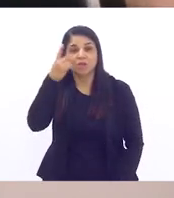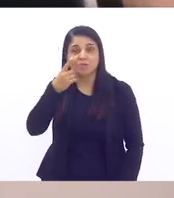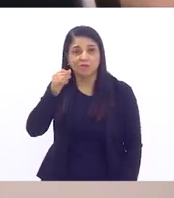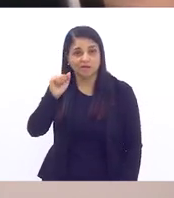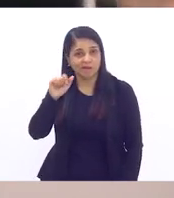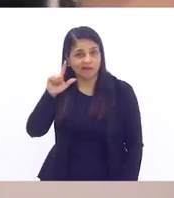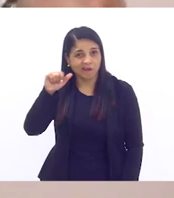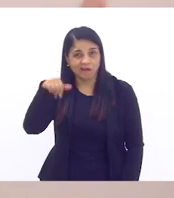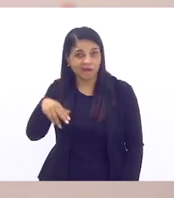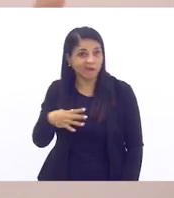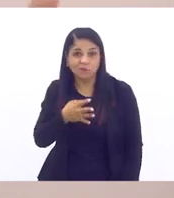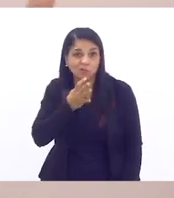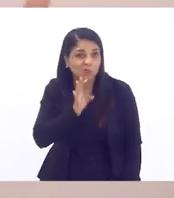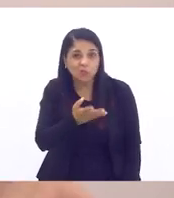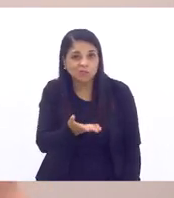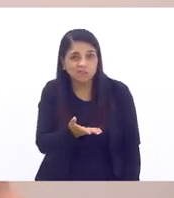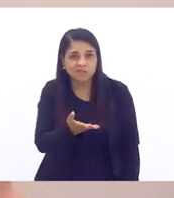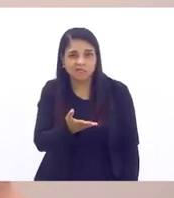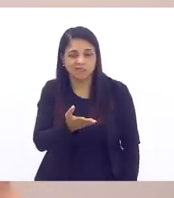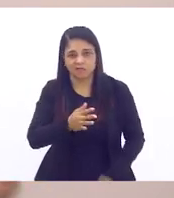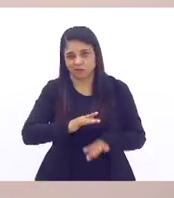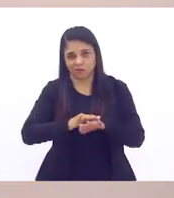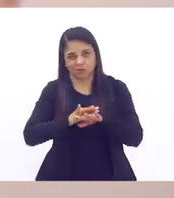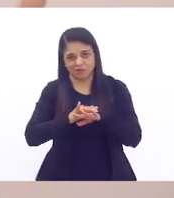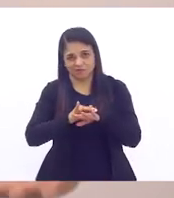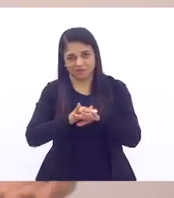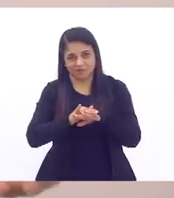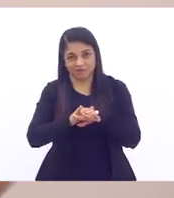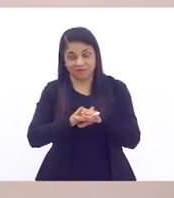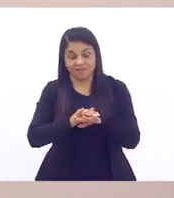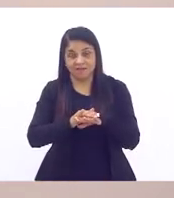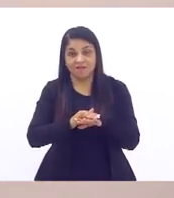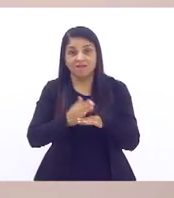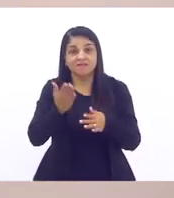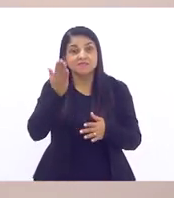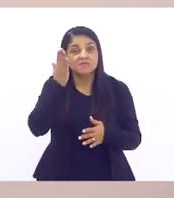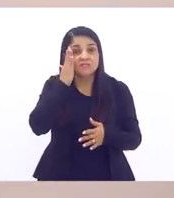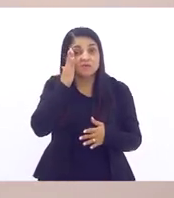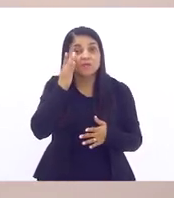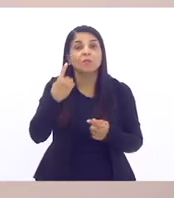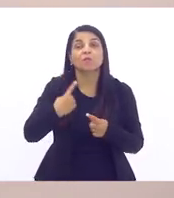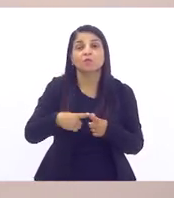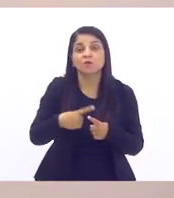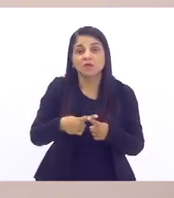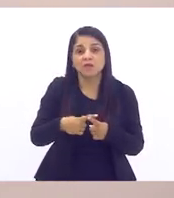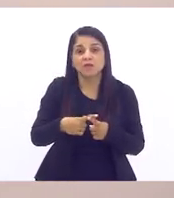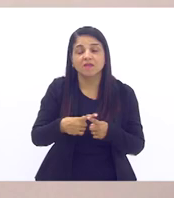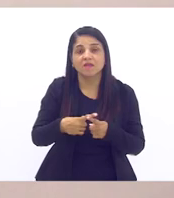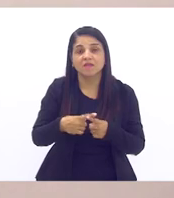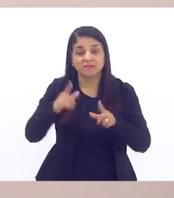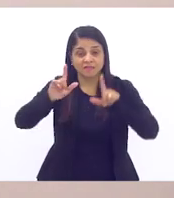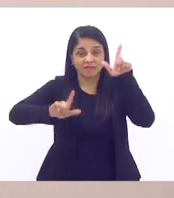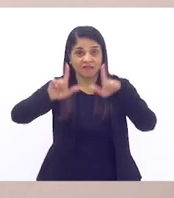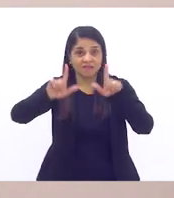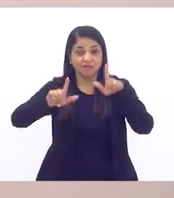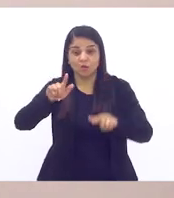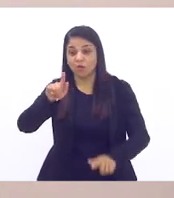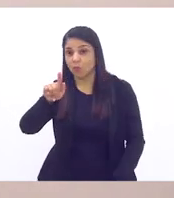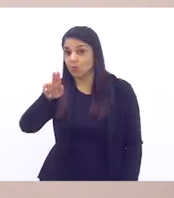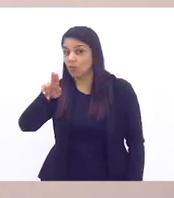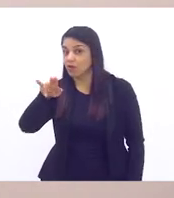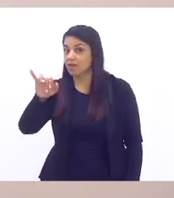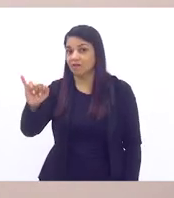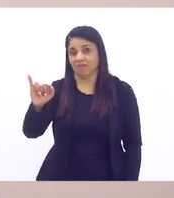não conhecia a enfermidade a doença e ficou sabendo por conta do Gui que se coloca